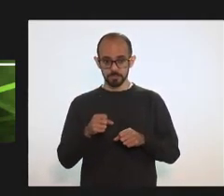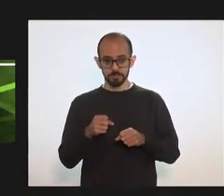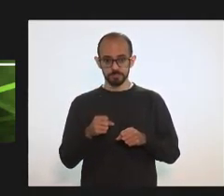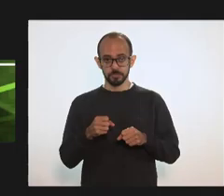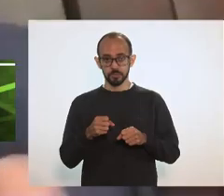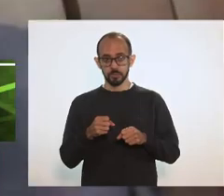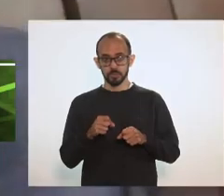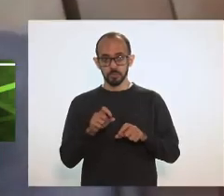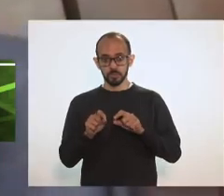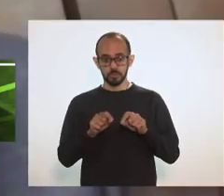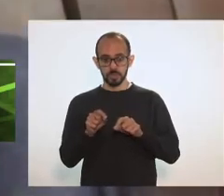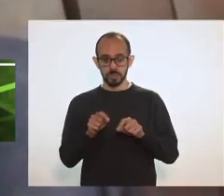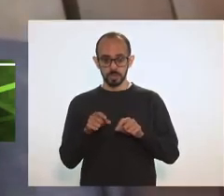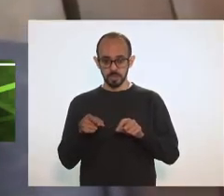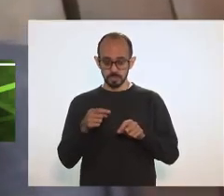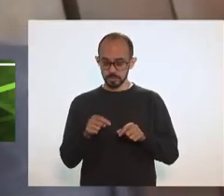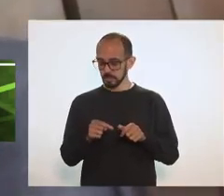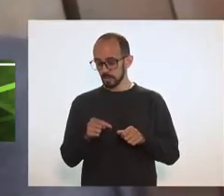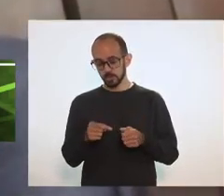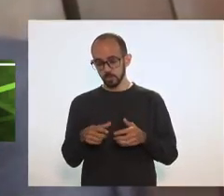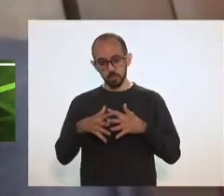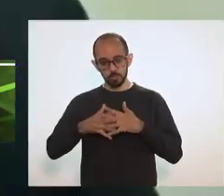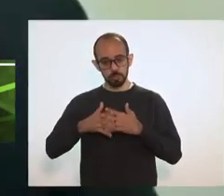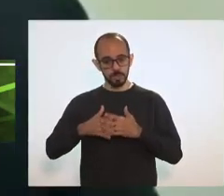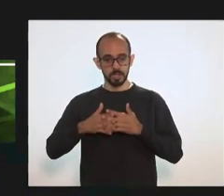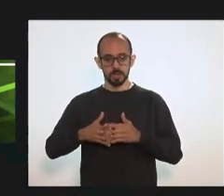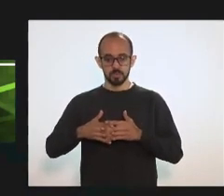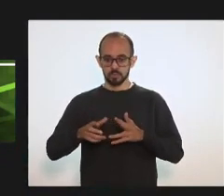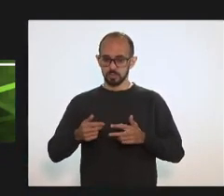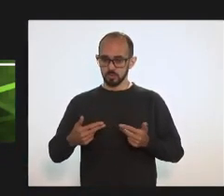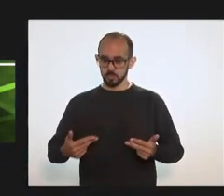entendo, deputado Zé, mas o que o senhor deseja está tudo assabarcado nessa lei.